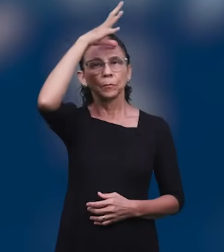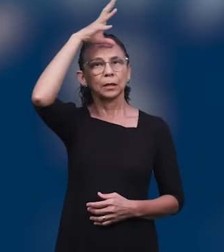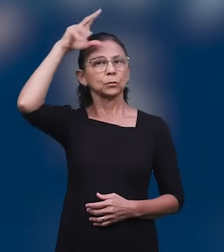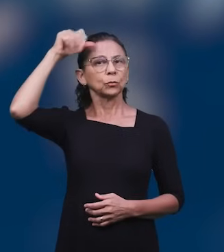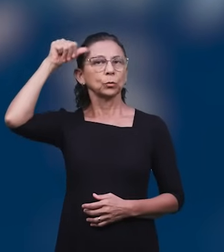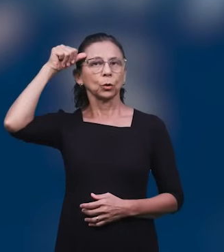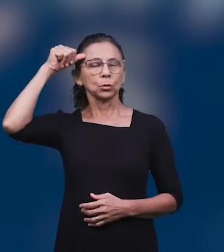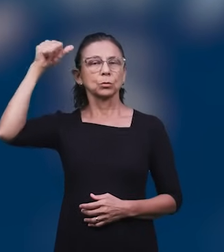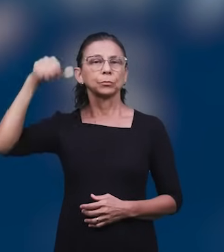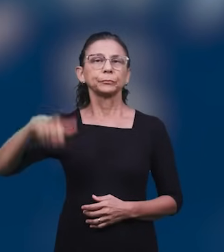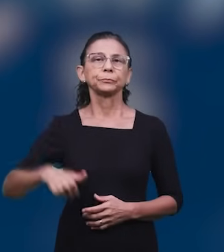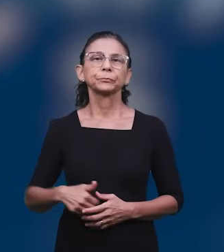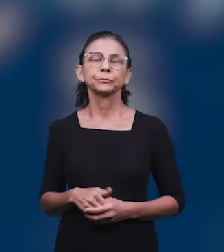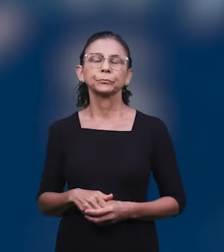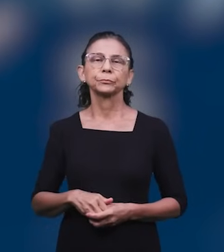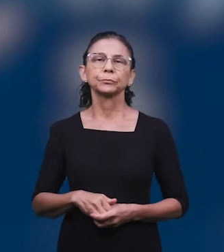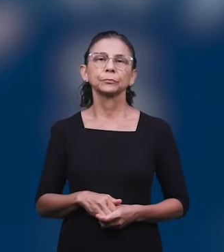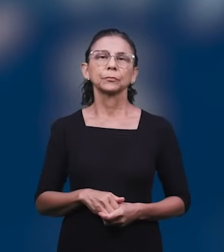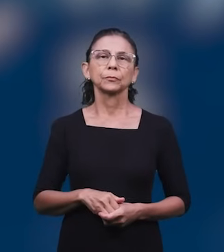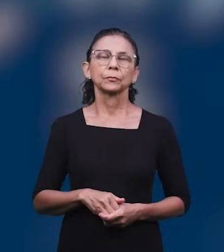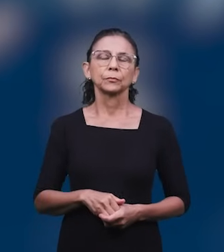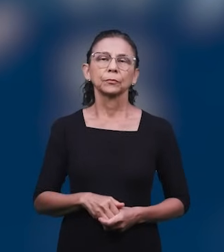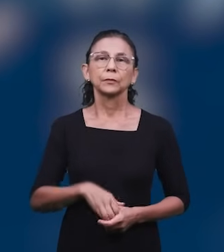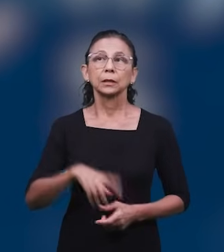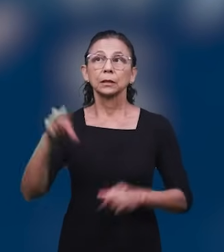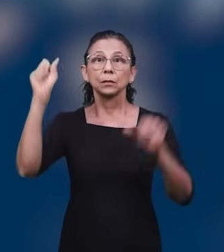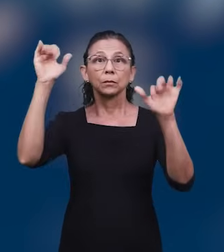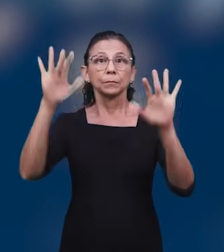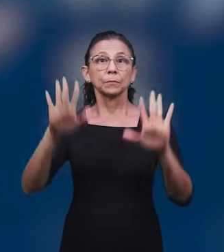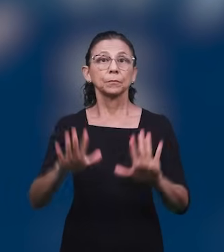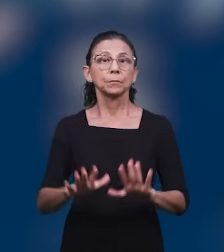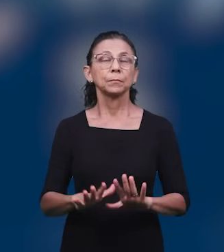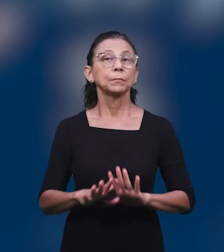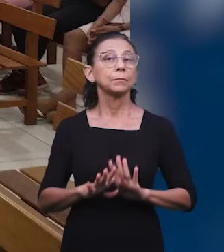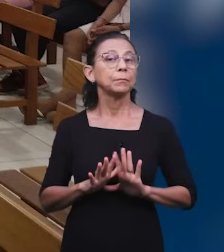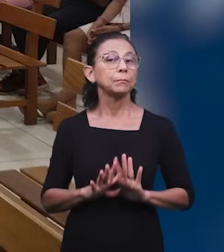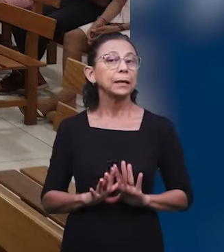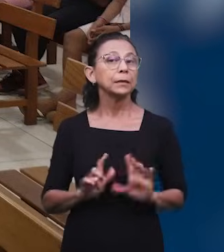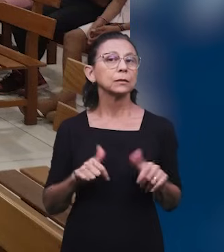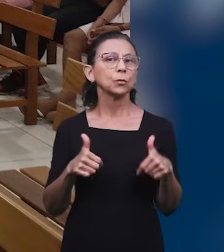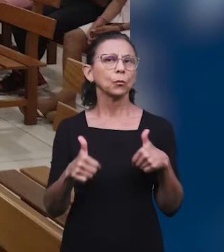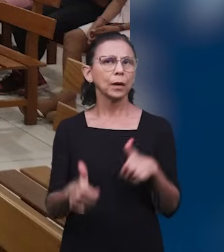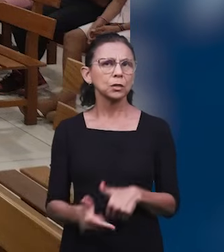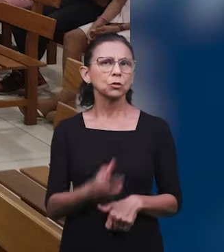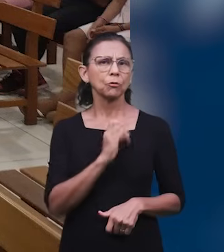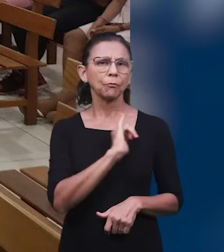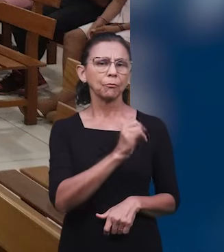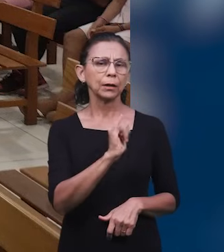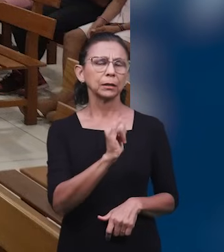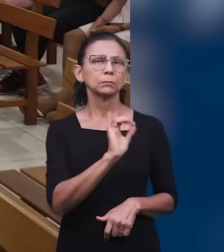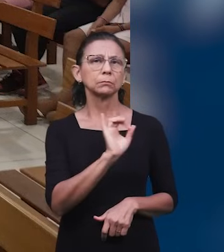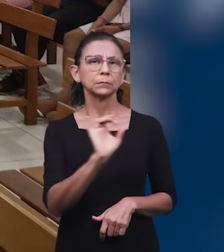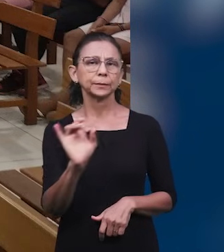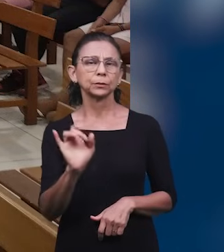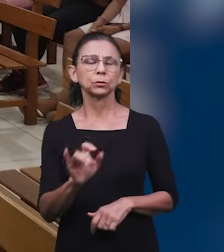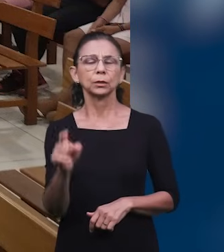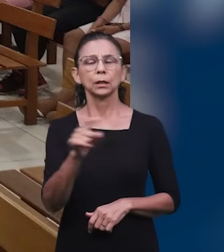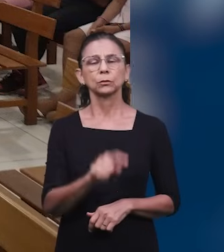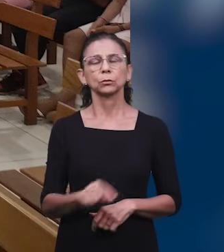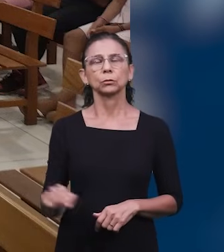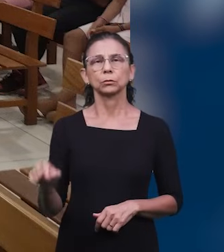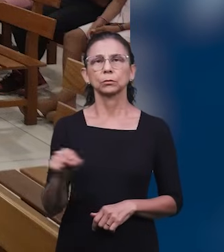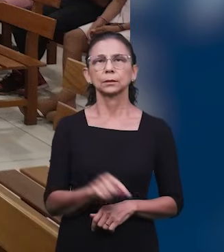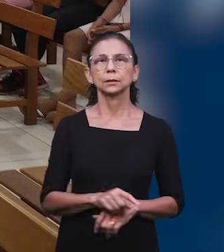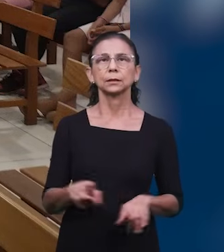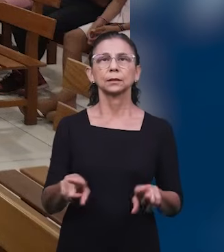a evangelização de Cias. No evento, Deus operou uma bênção, falando no coração de cada um que estava ali presente. E as